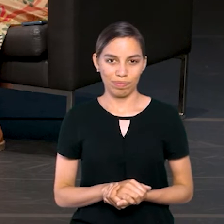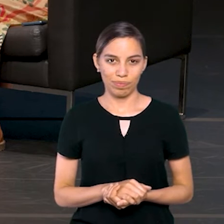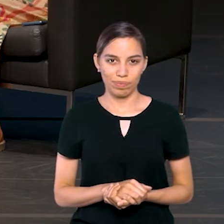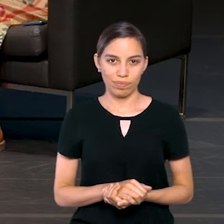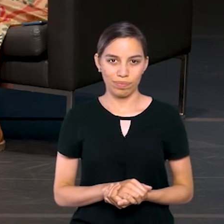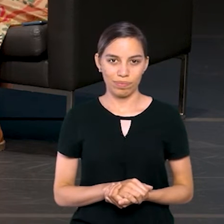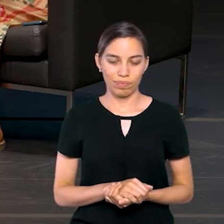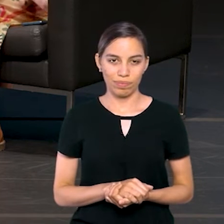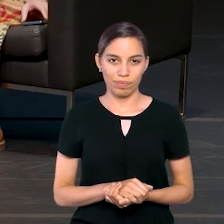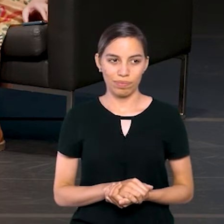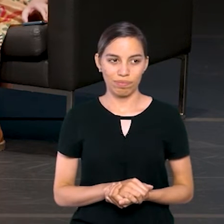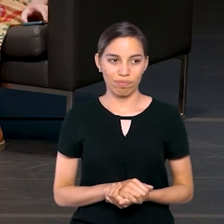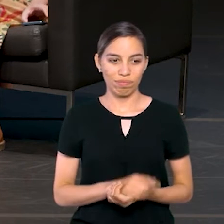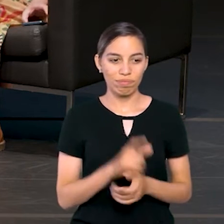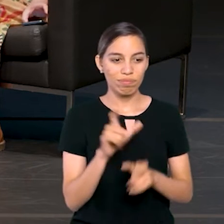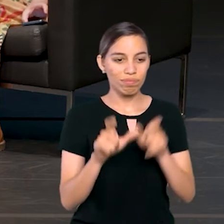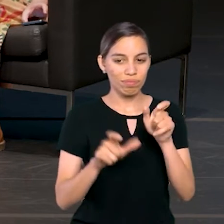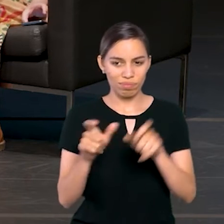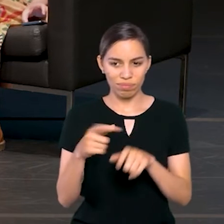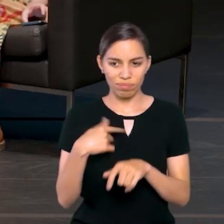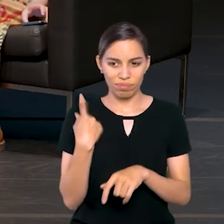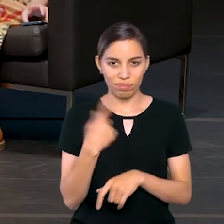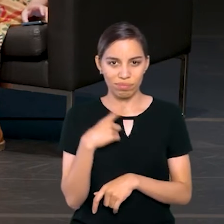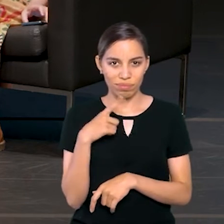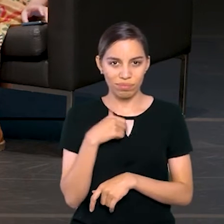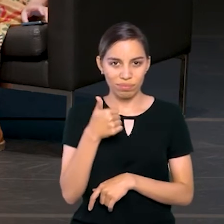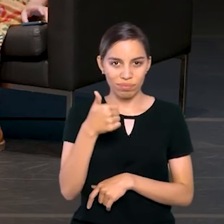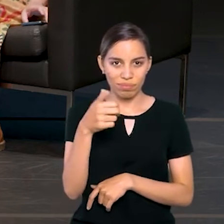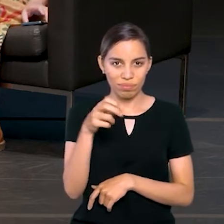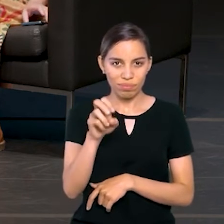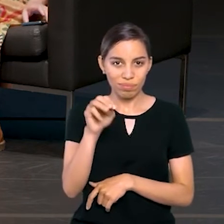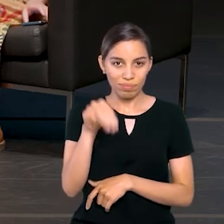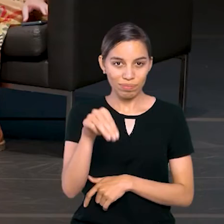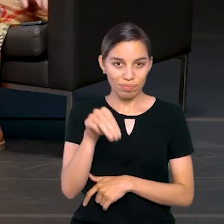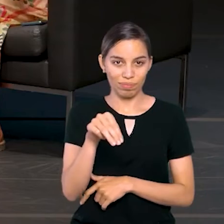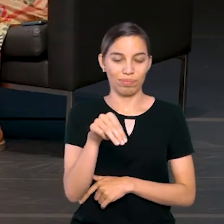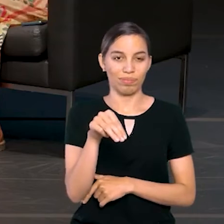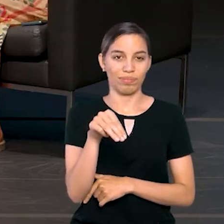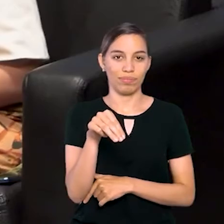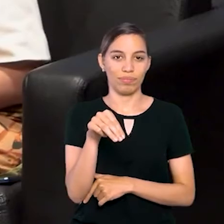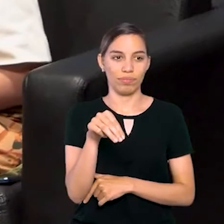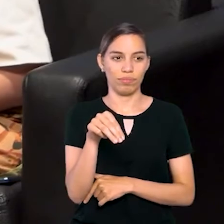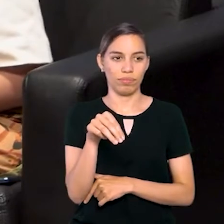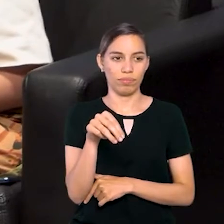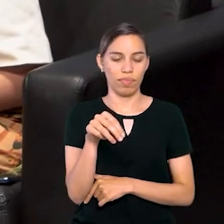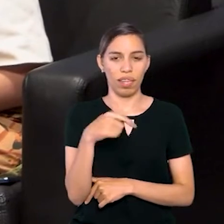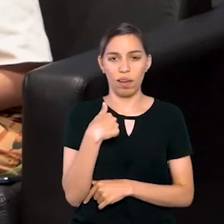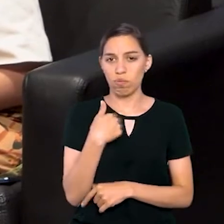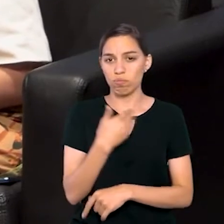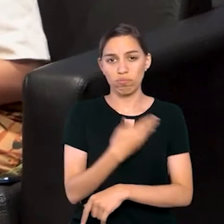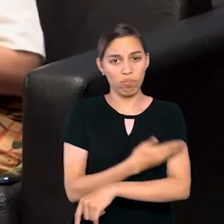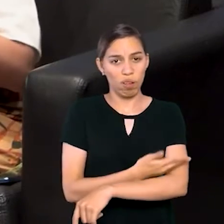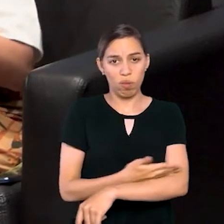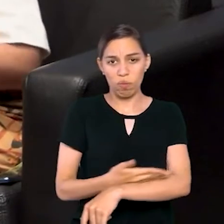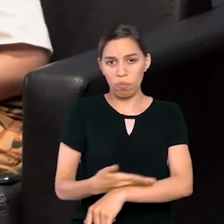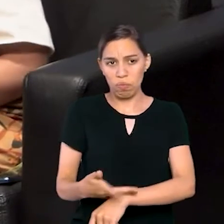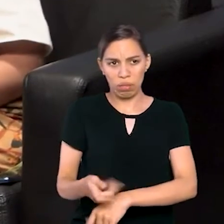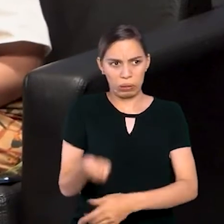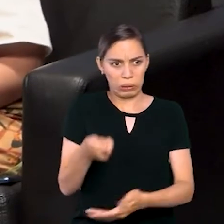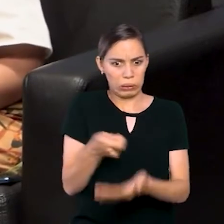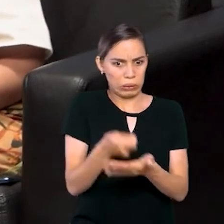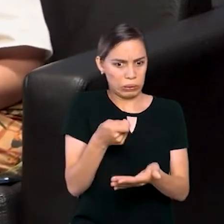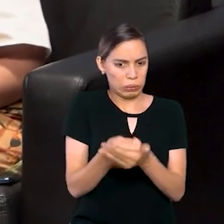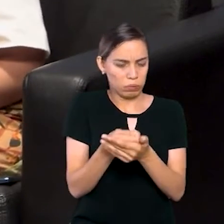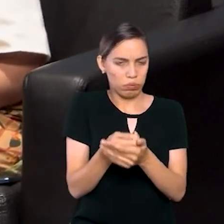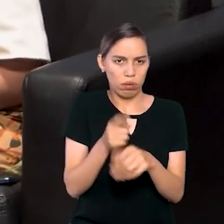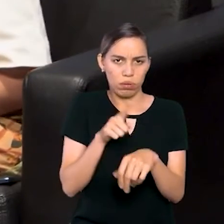Pessoal, a gente tem 15 minutinhos. Eu não costumo ser uma pessoa rigorosa com essa coisa